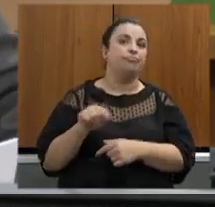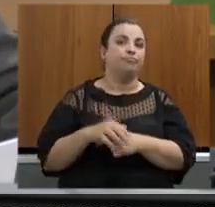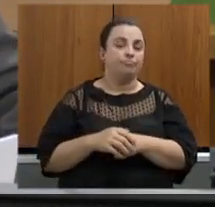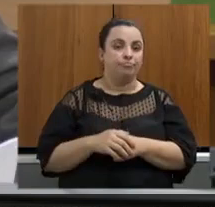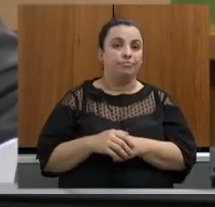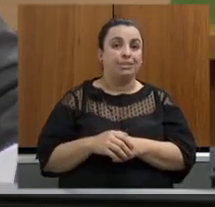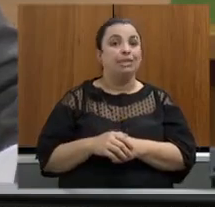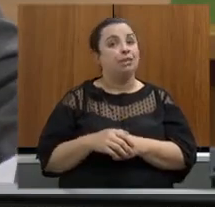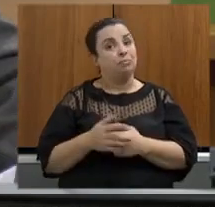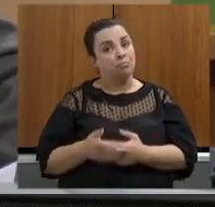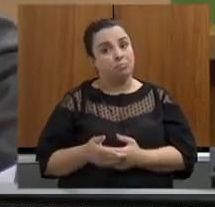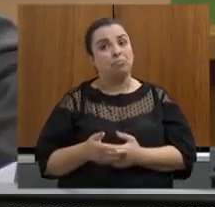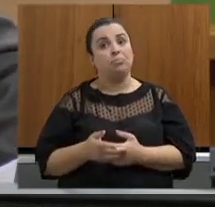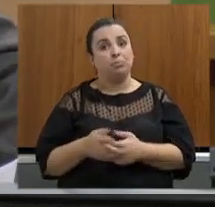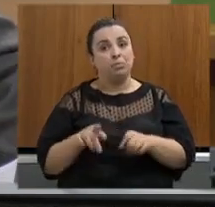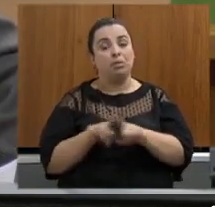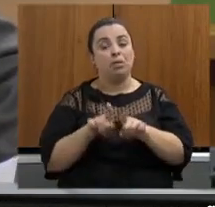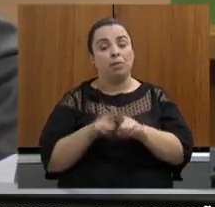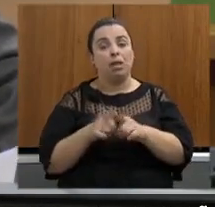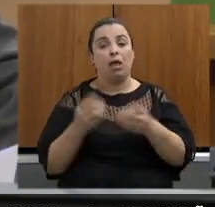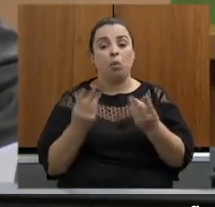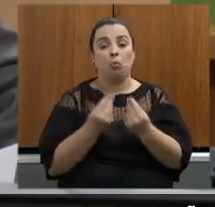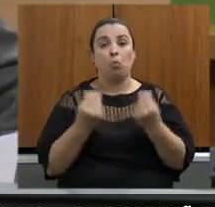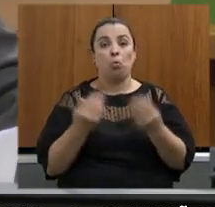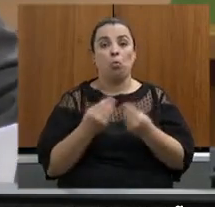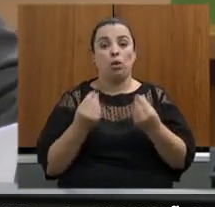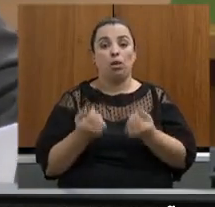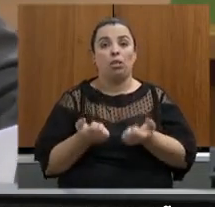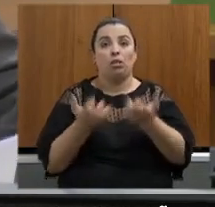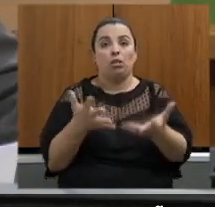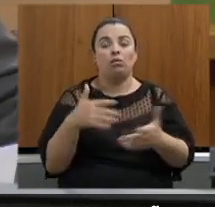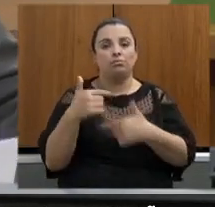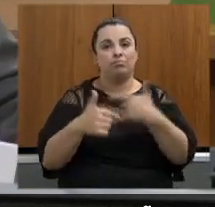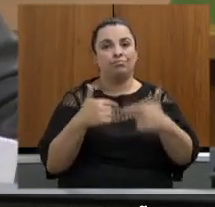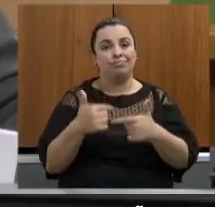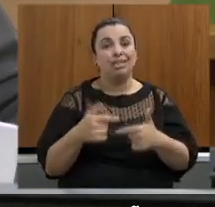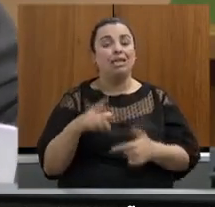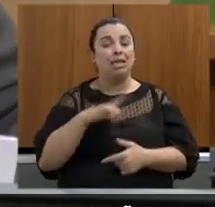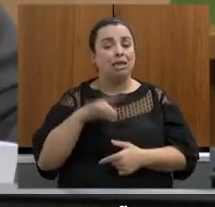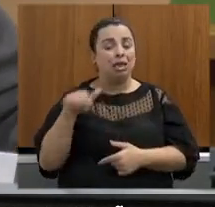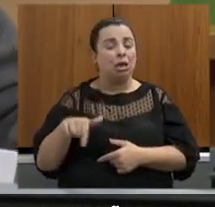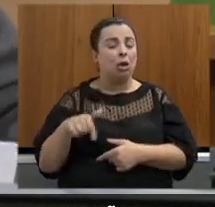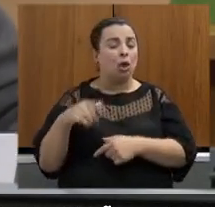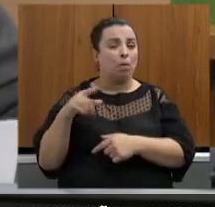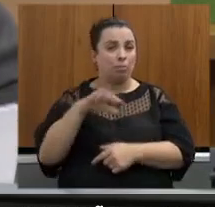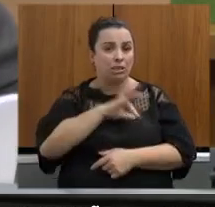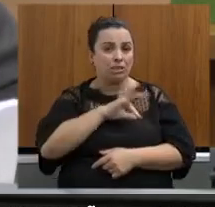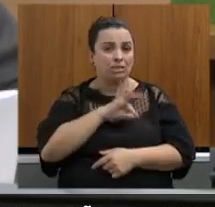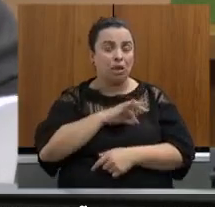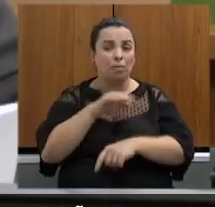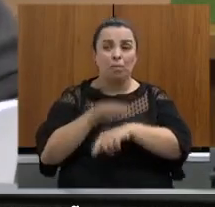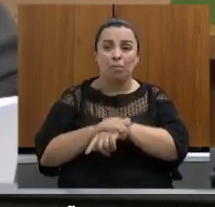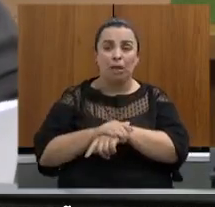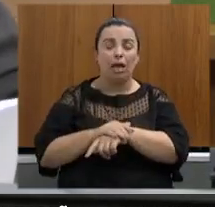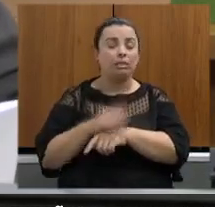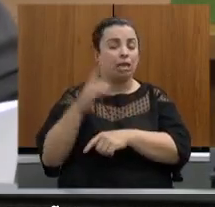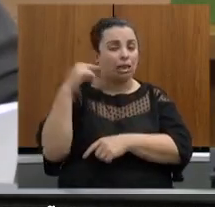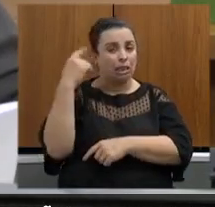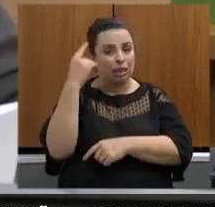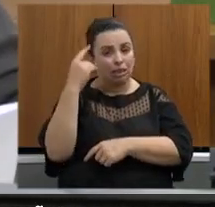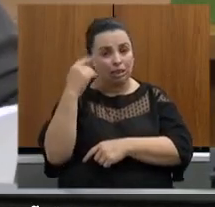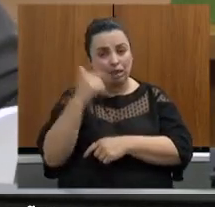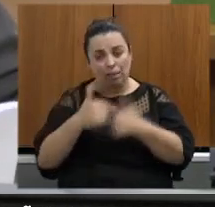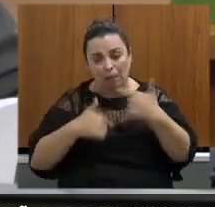qualidade da prestação de serviço com a sobrecarga enorme aos policiais militares Nápoles o secretário